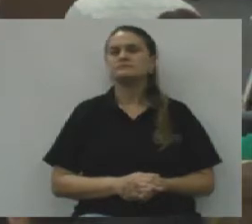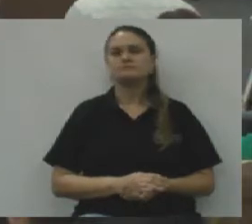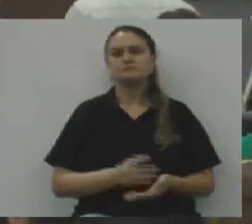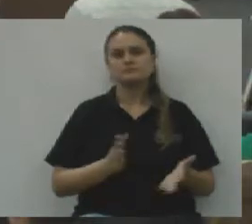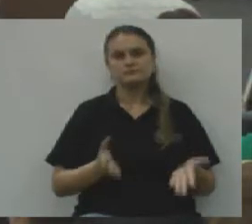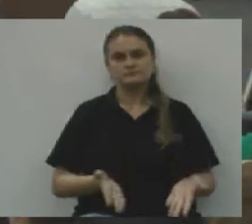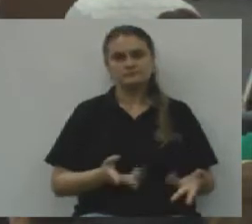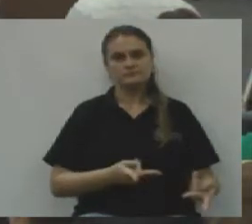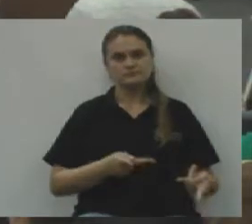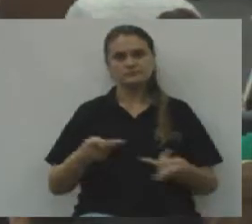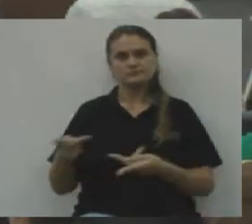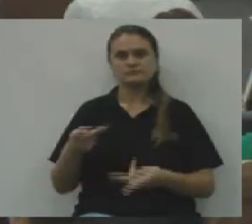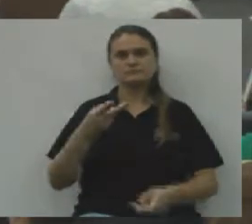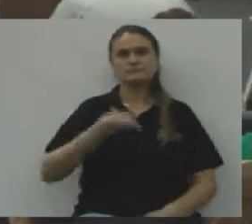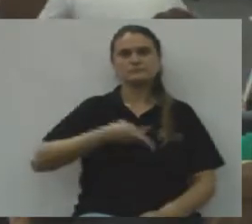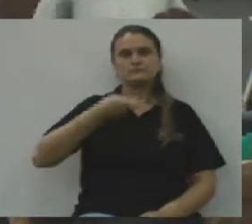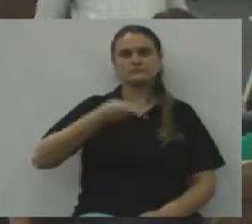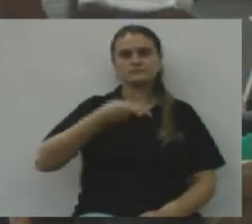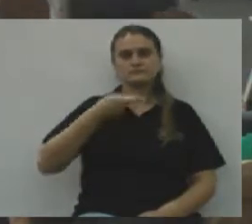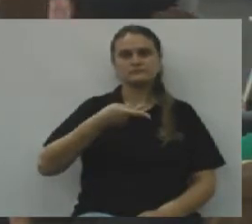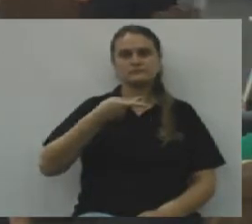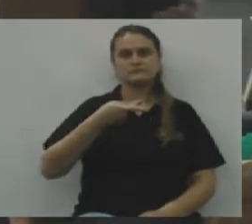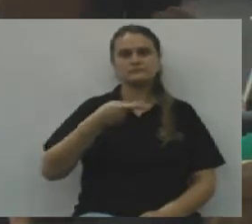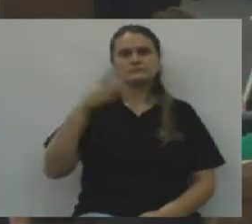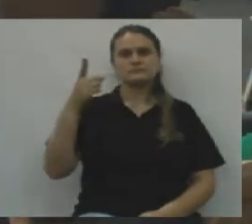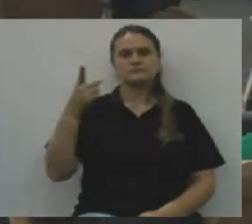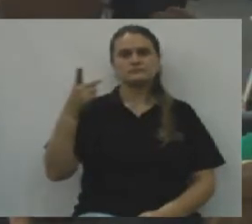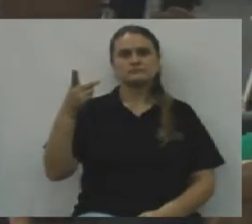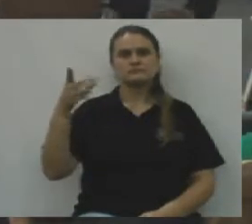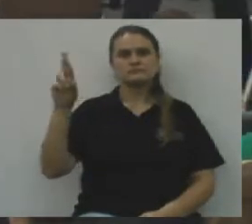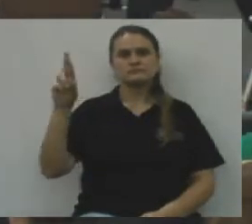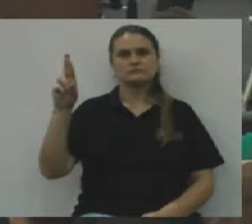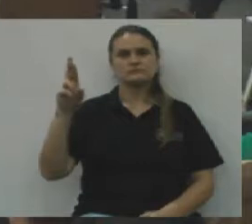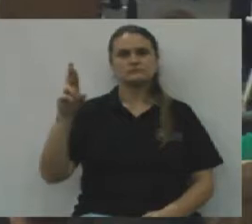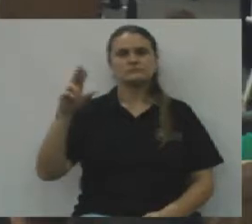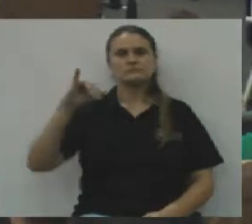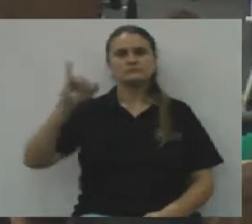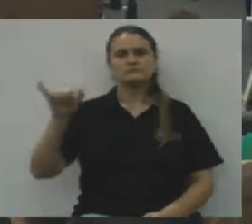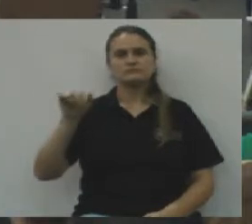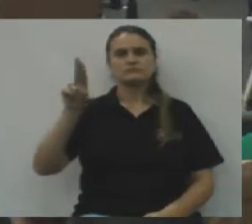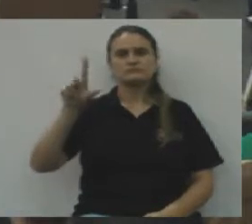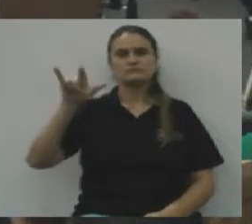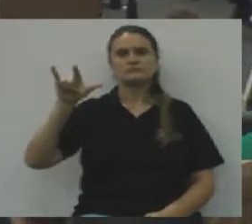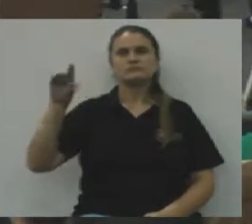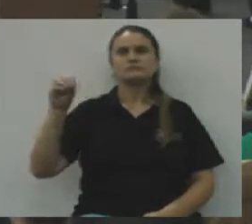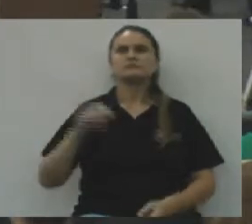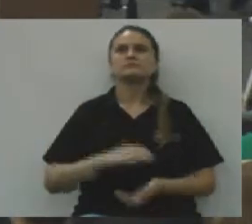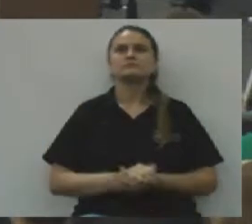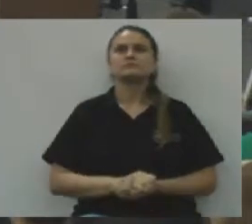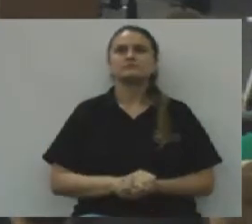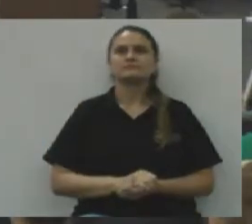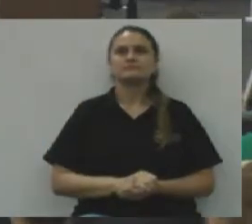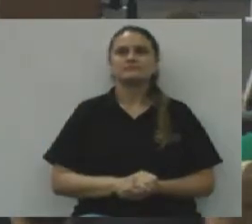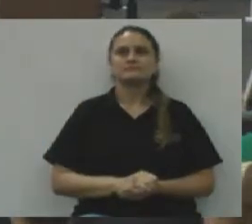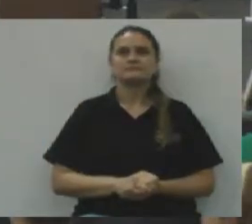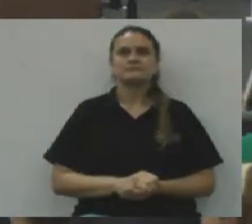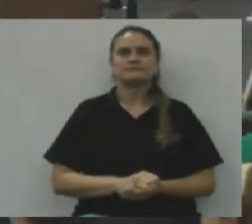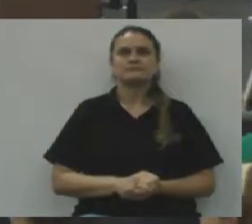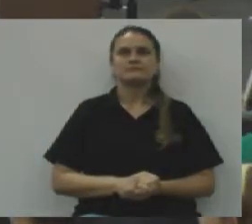Convidamos, então, para fazer o uso da palavra o doutor Júlio Ribeiro de Campos.